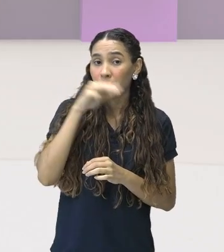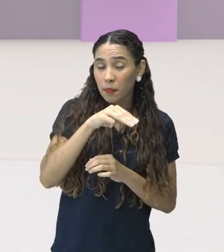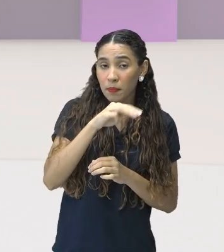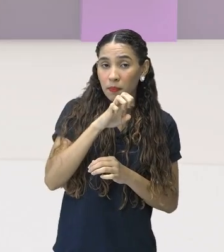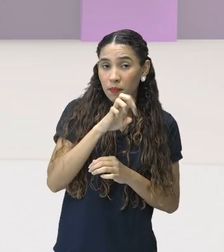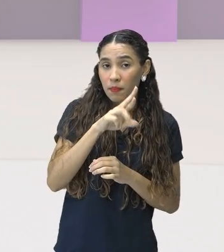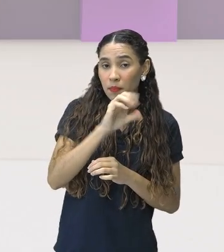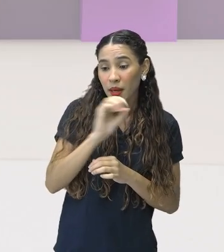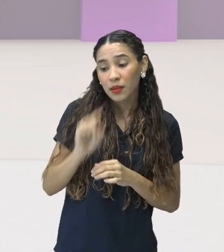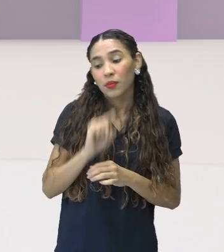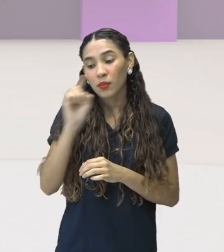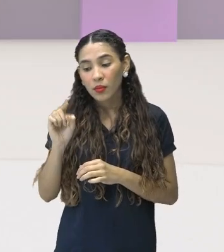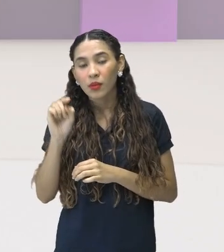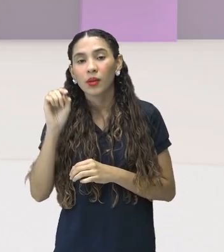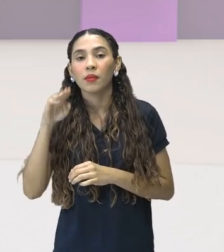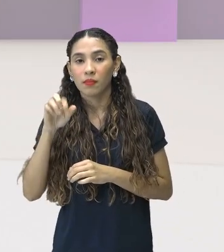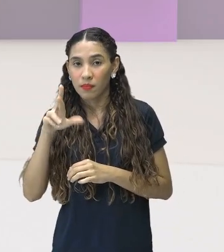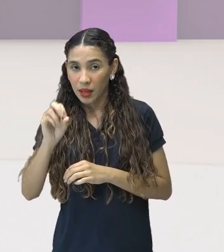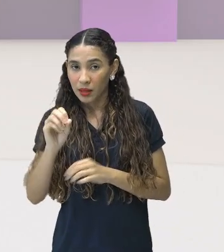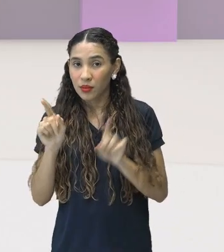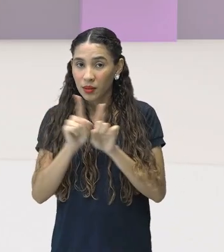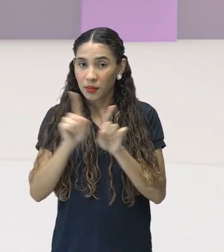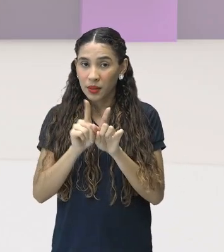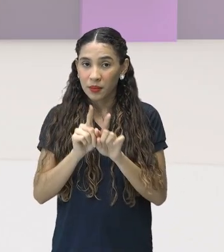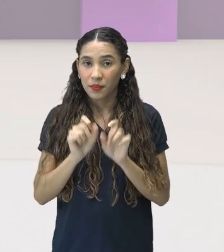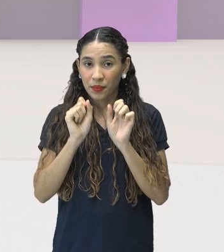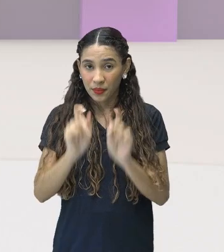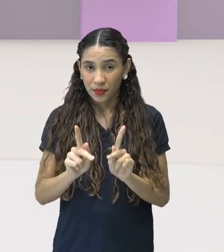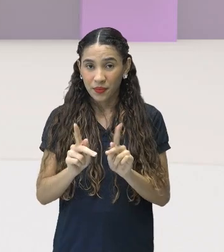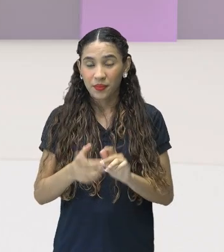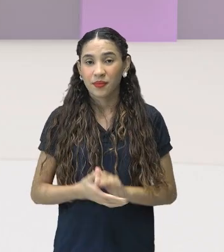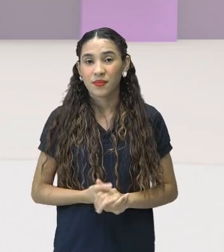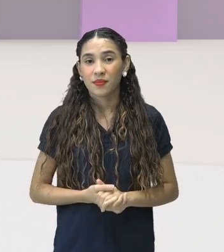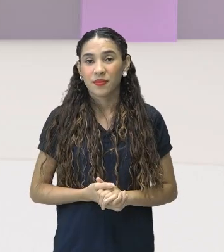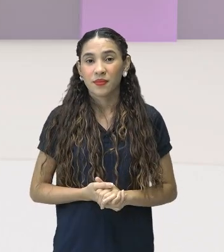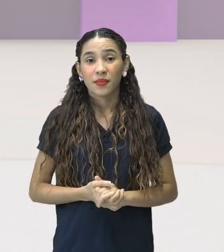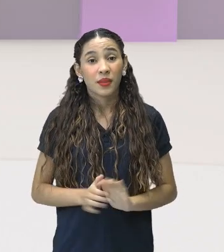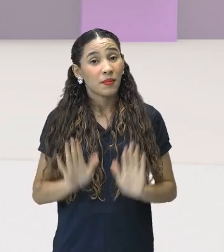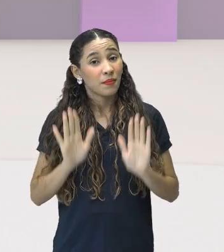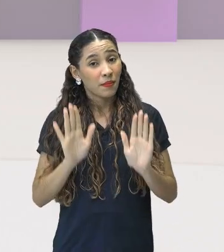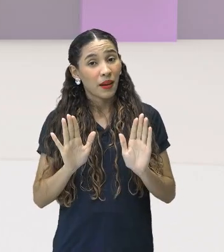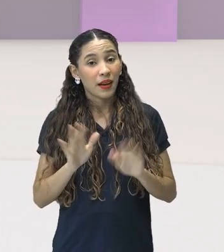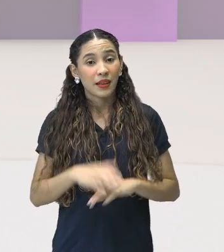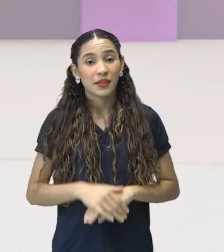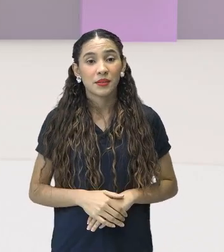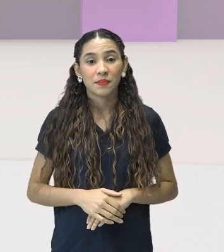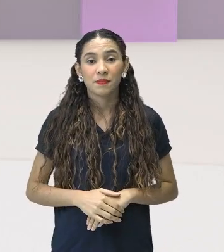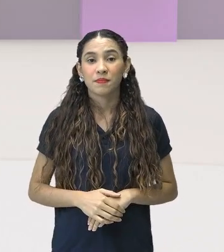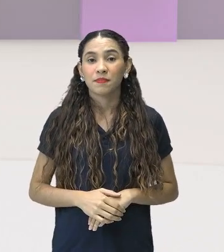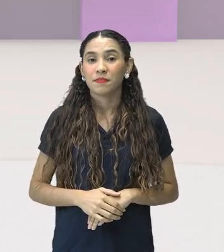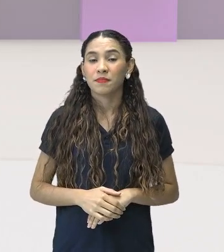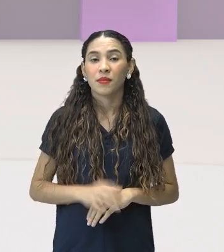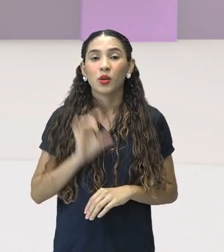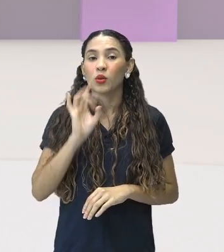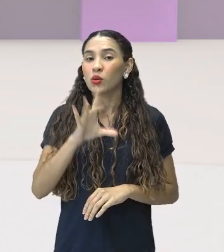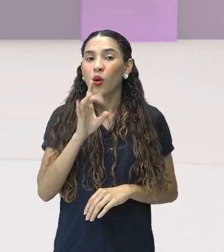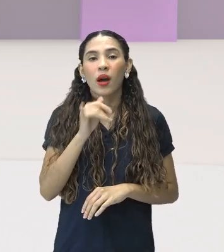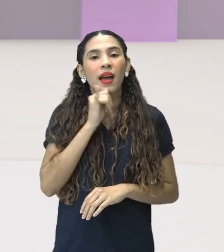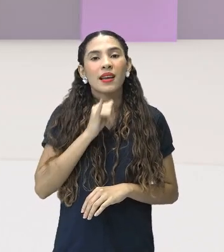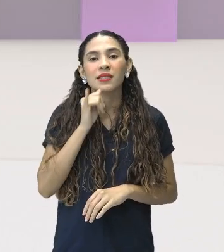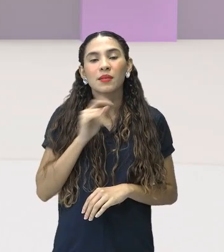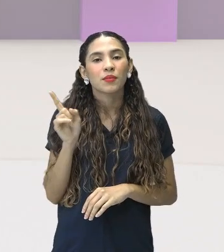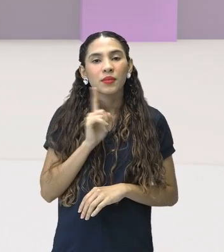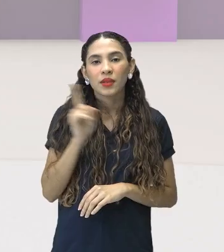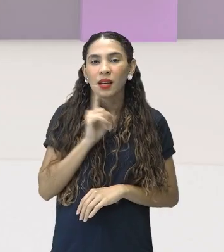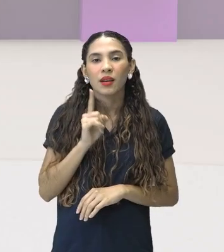a outra também tem que estar em metros. Ok? Mas não vamos ficar aqui só nos exemplos,